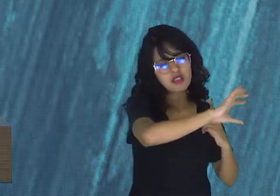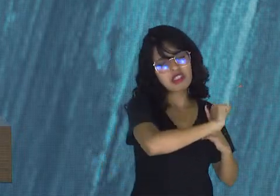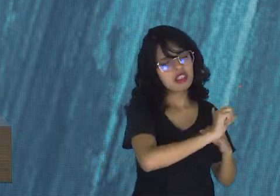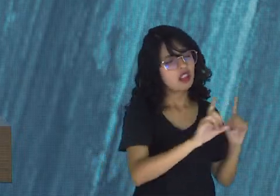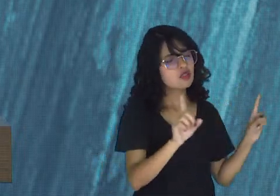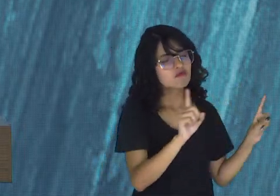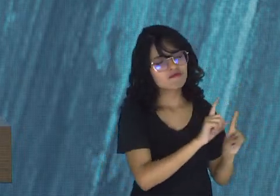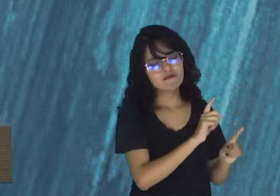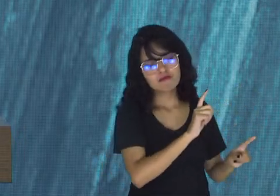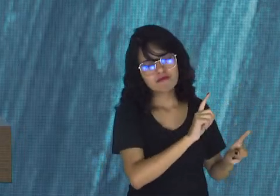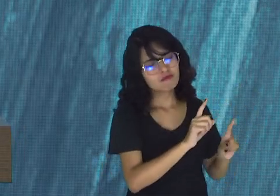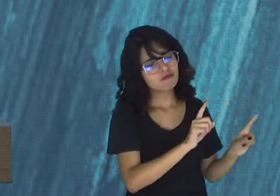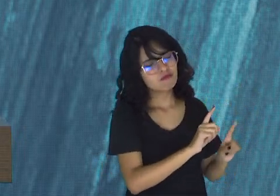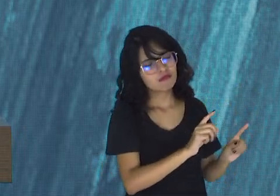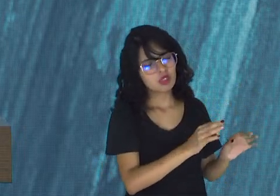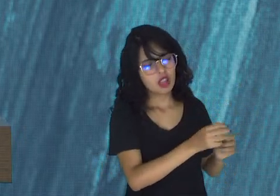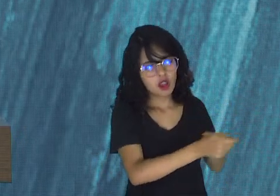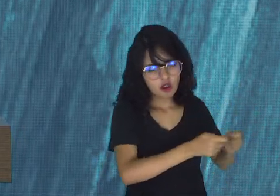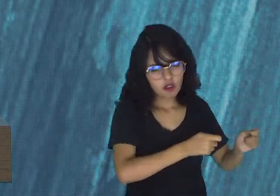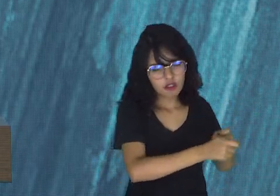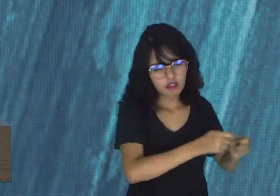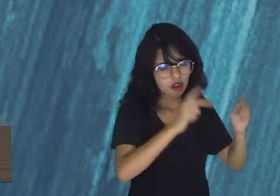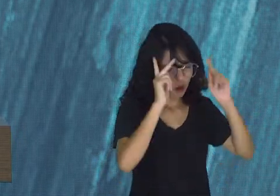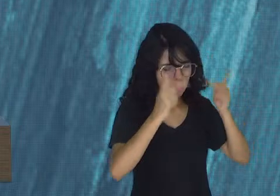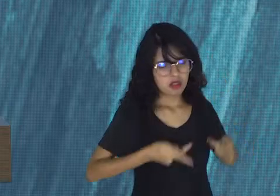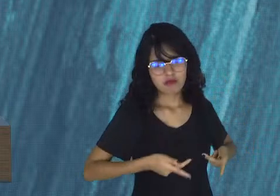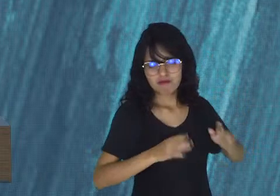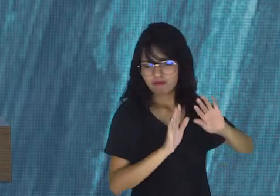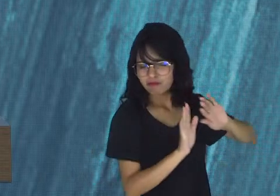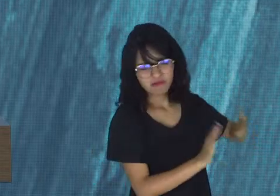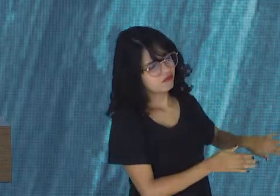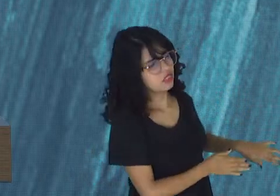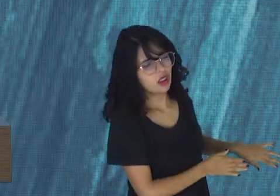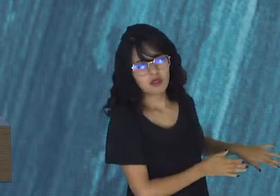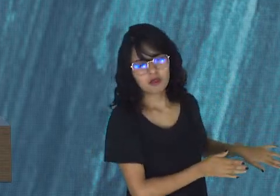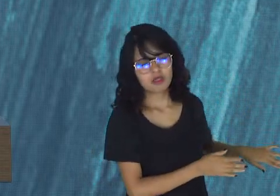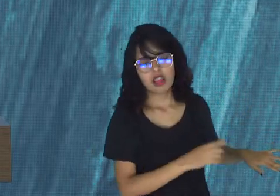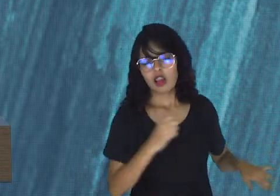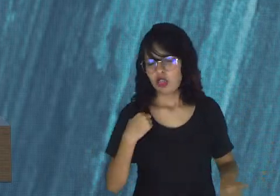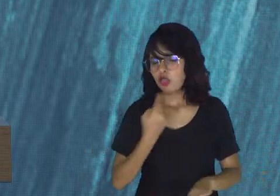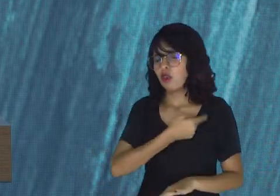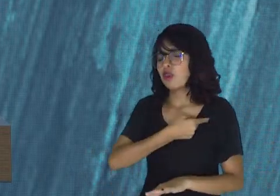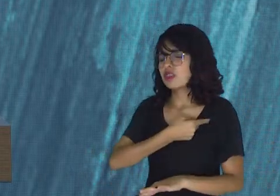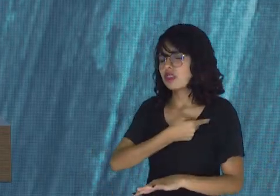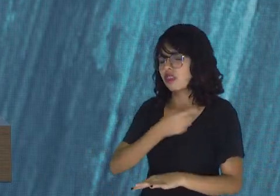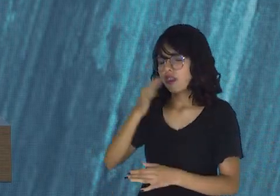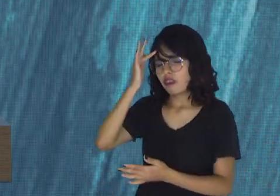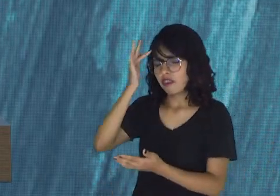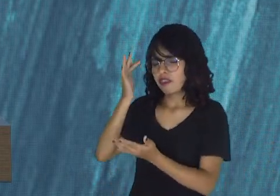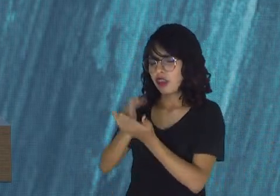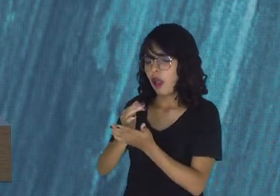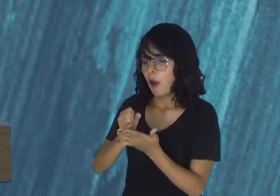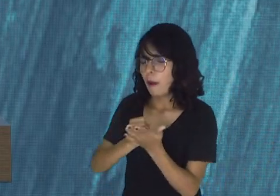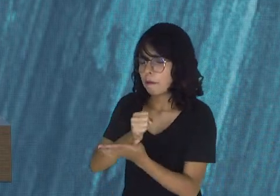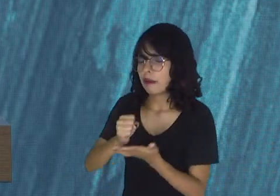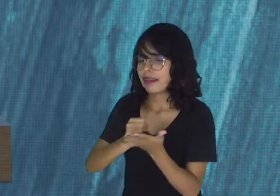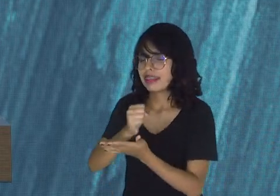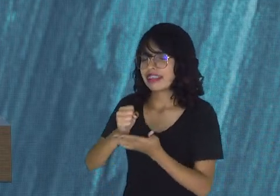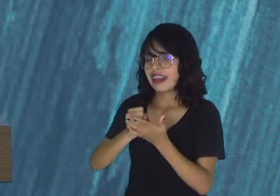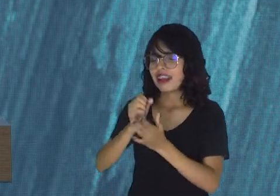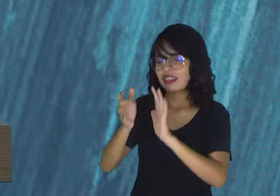Alinha a nossa fé com Jesus, o autor e consumador dela, em Teu